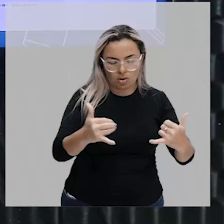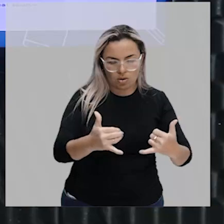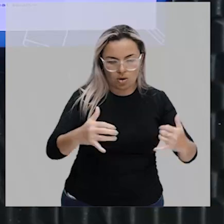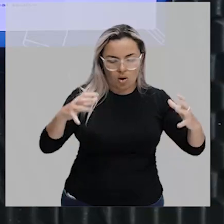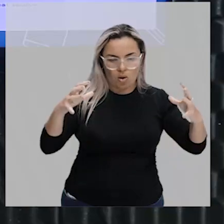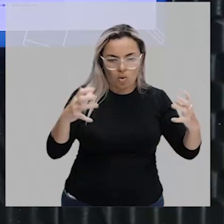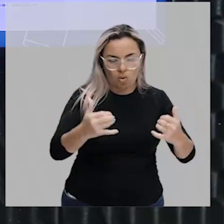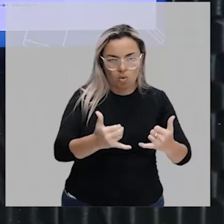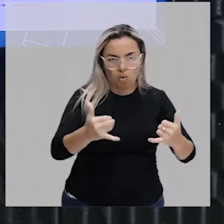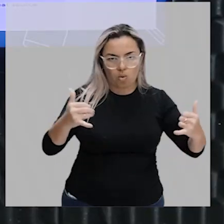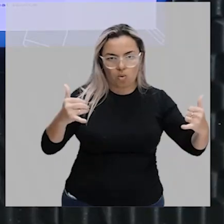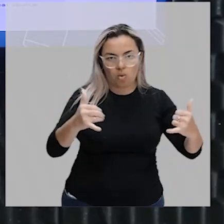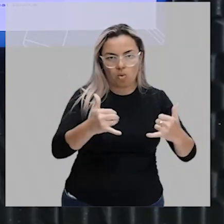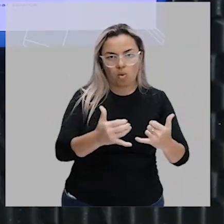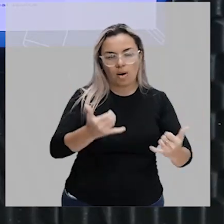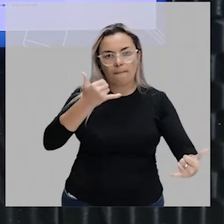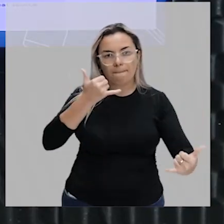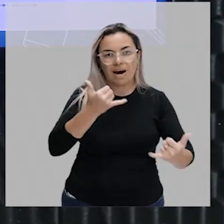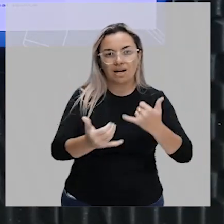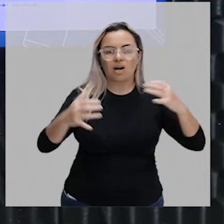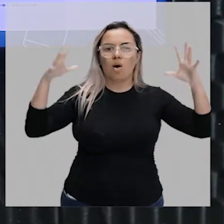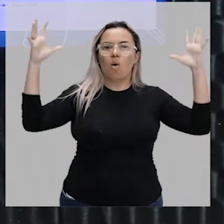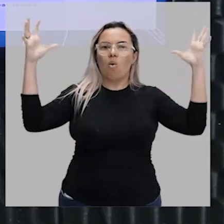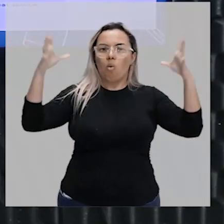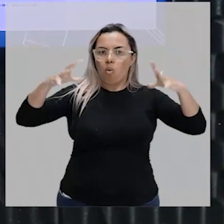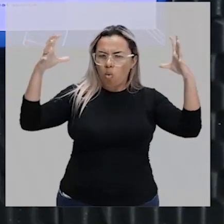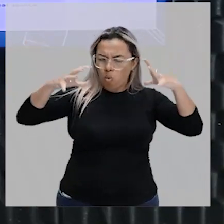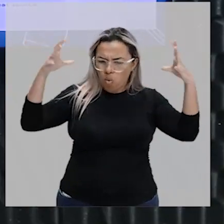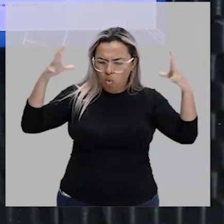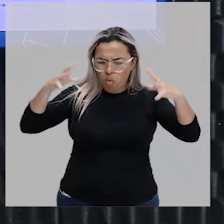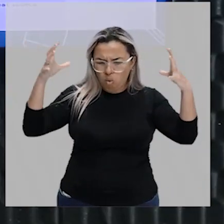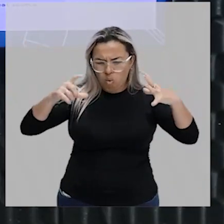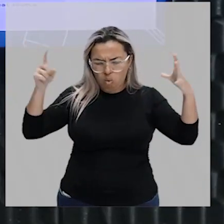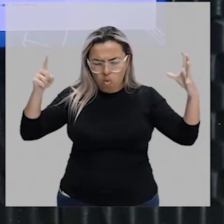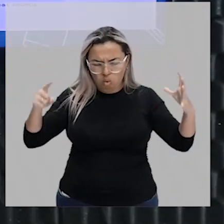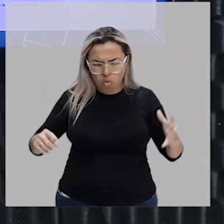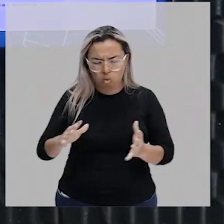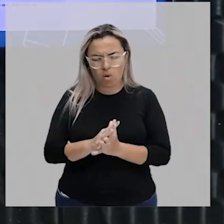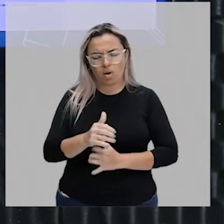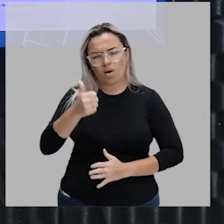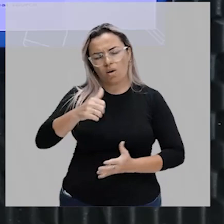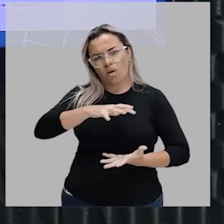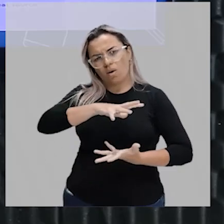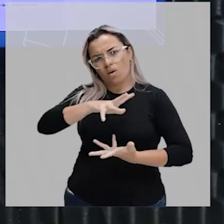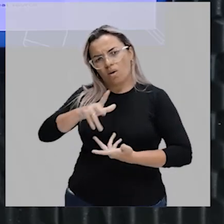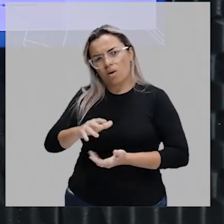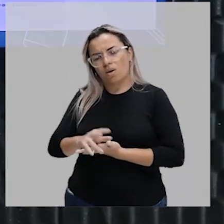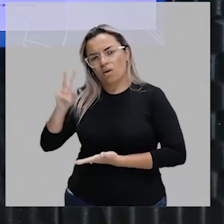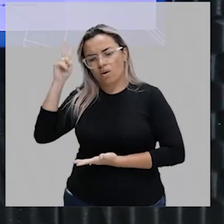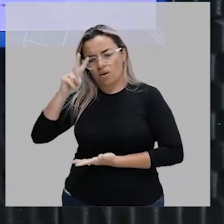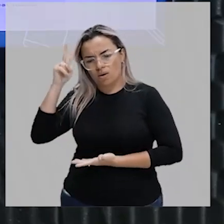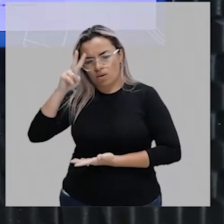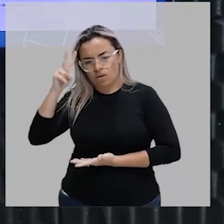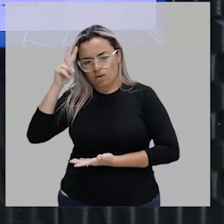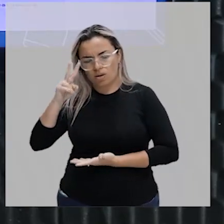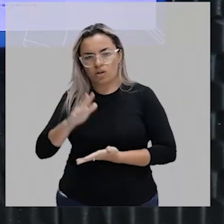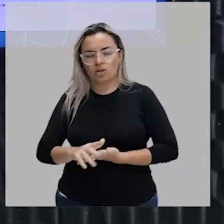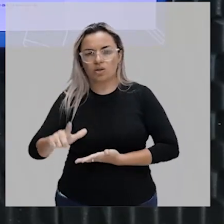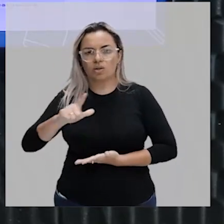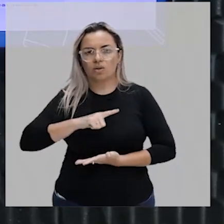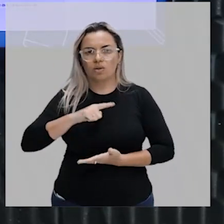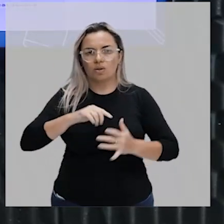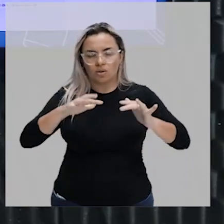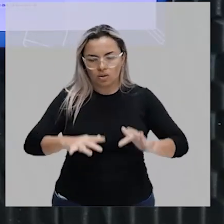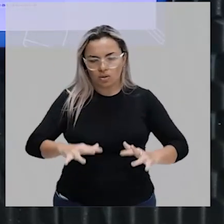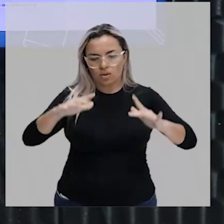elétricas provocadas pelas tempestades lá na Terra primitiva. Então, você lembra, na Terra primitiva tinha esses gases,